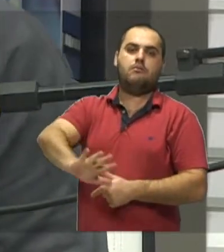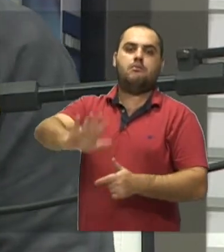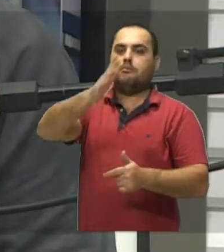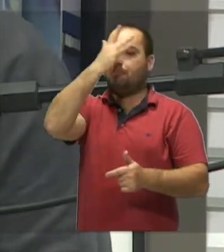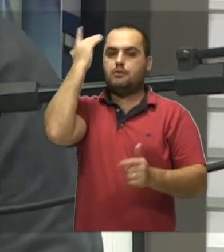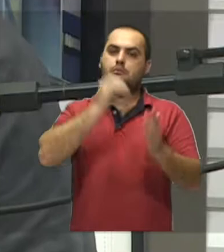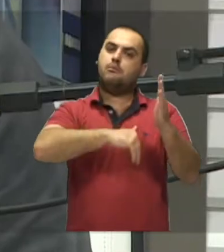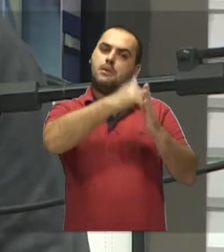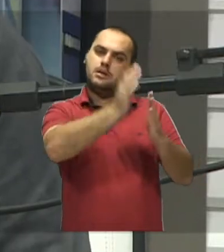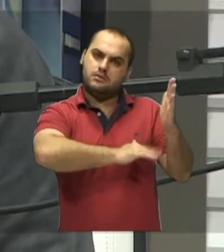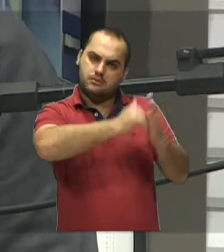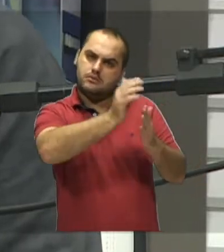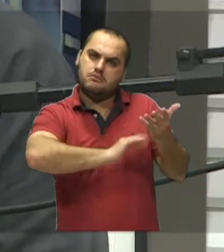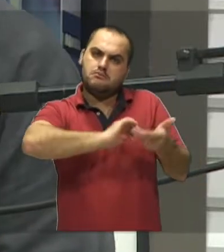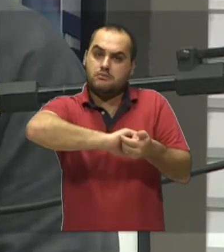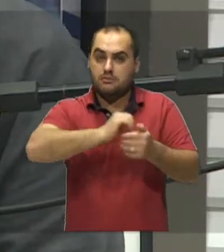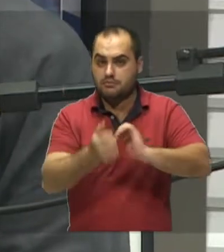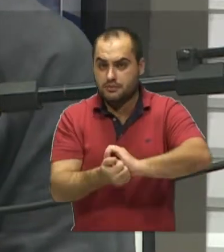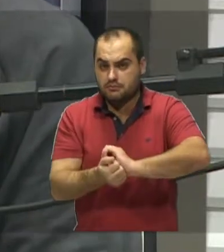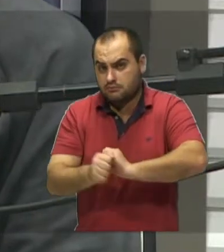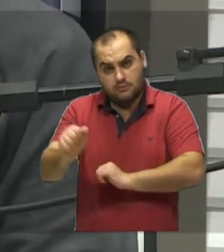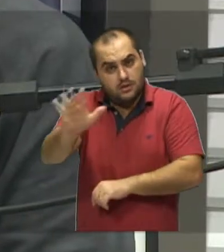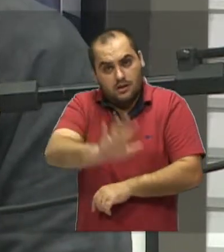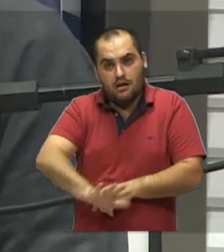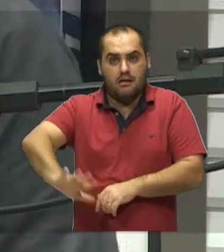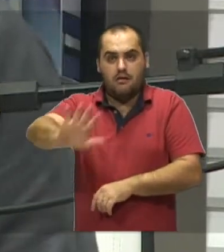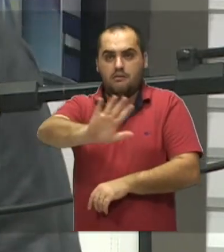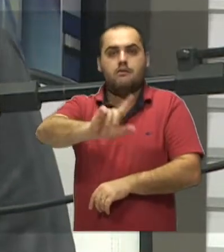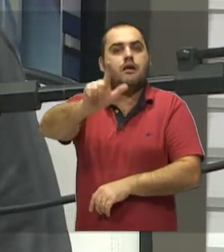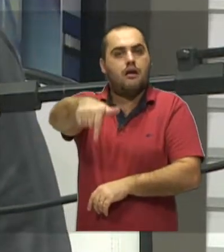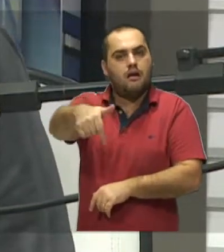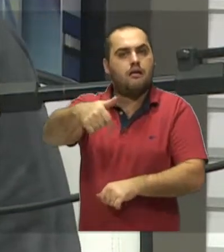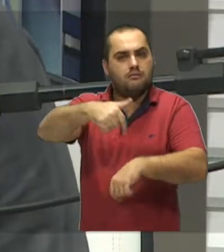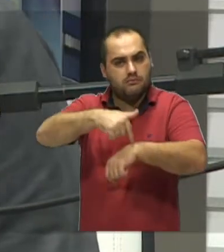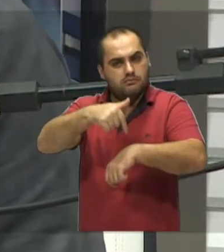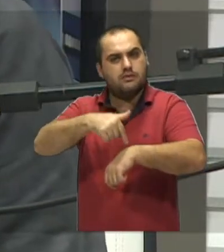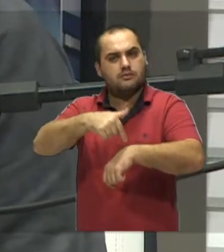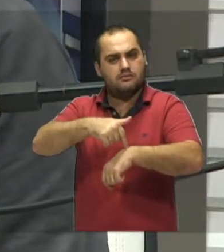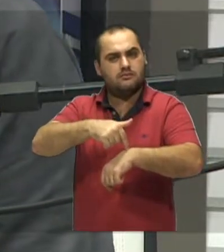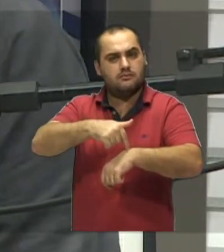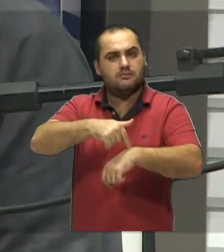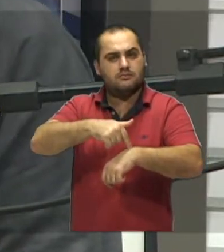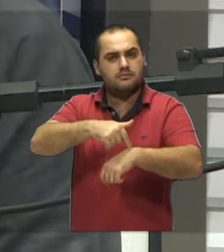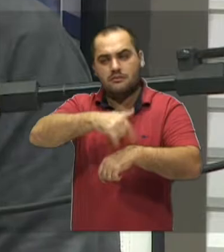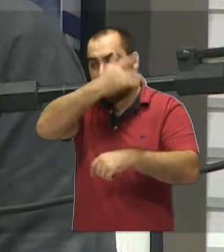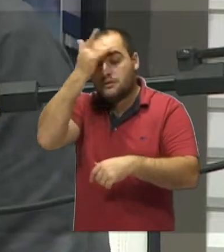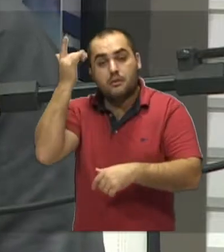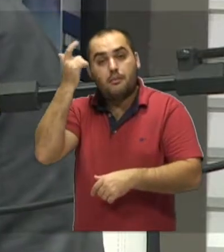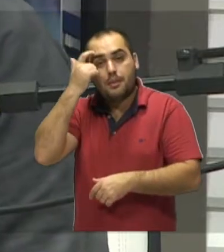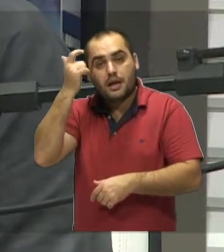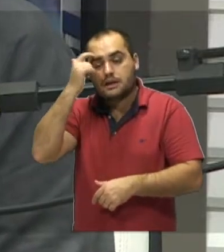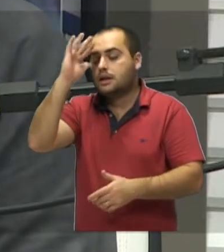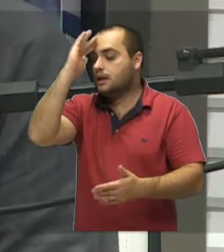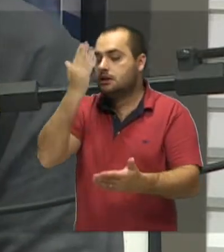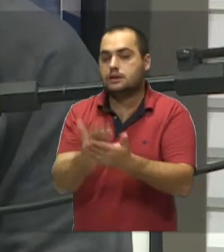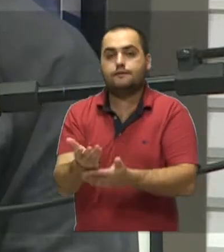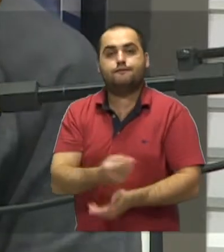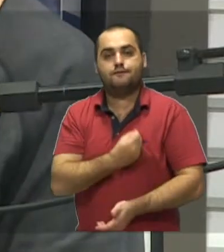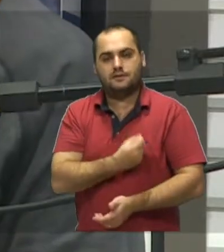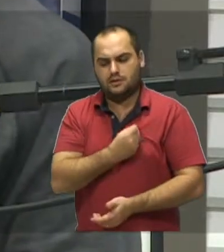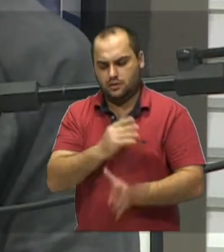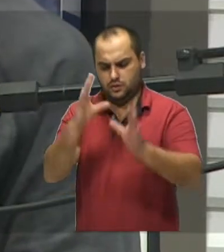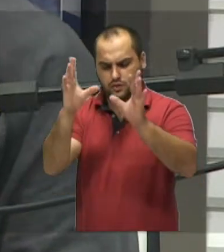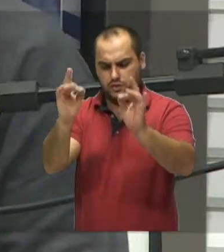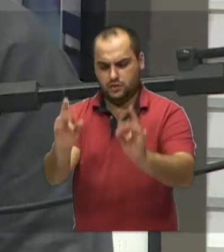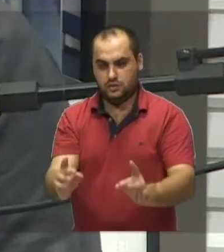quem... As artes, em geral, elas expressam o artista, né? Ou aquilo que o artista pensa, o que ele acredita. Então,